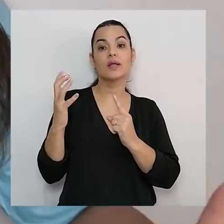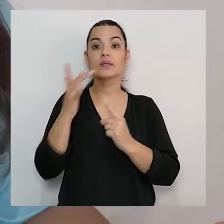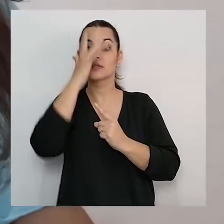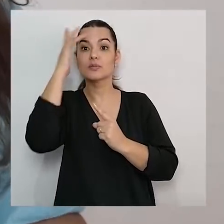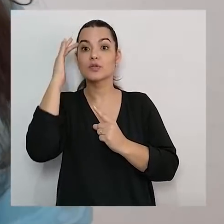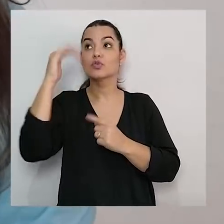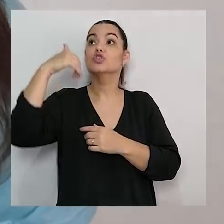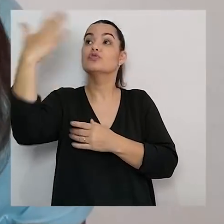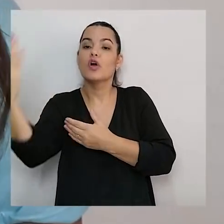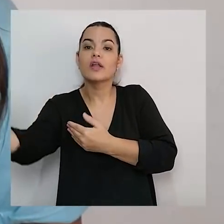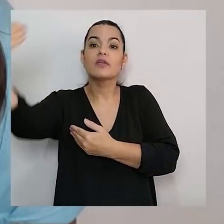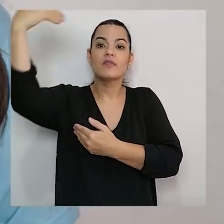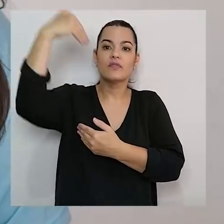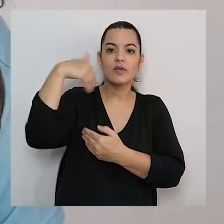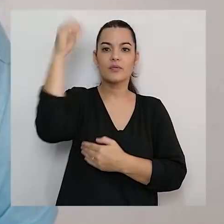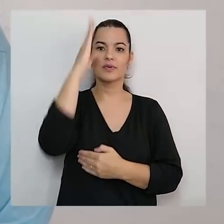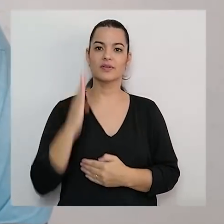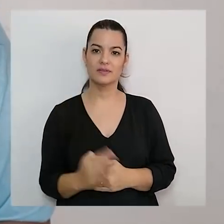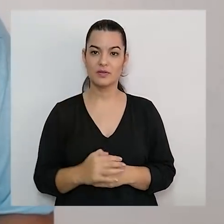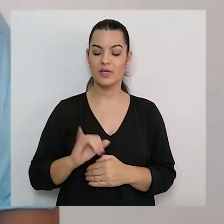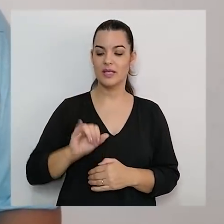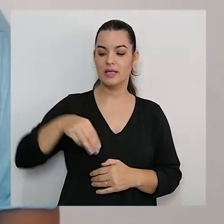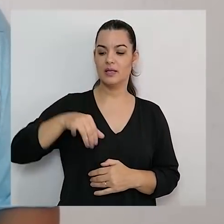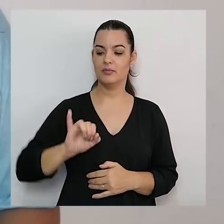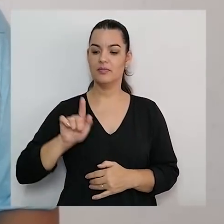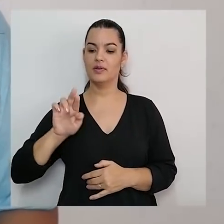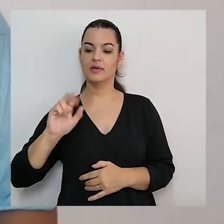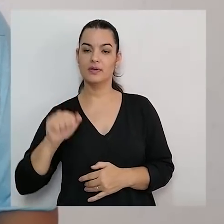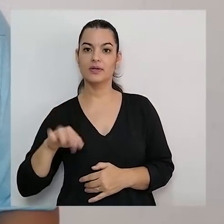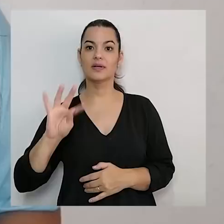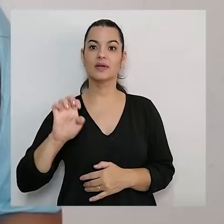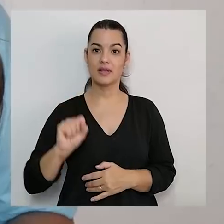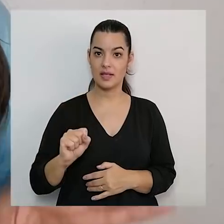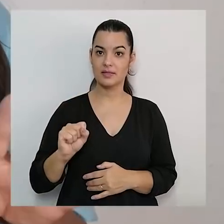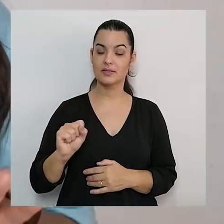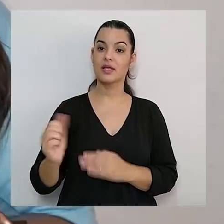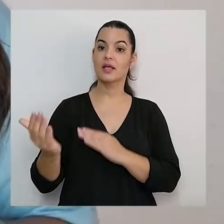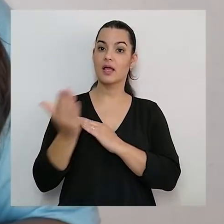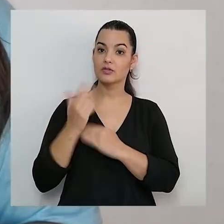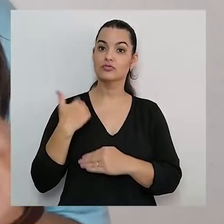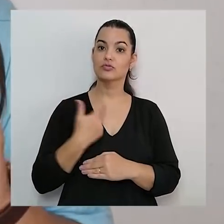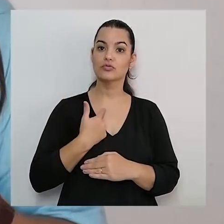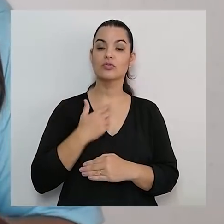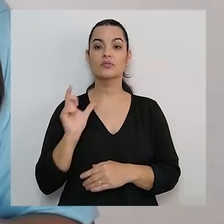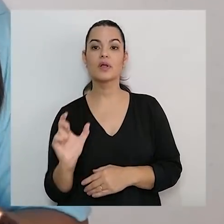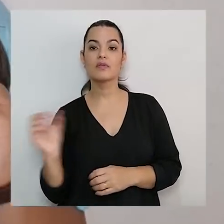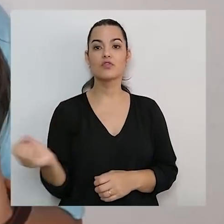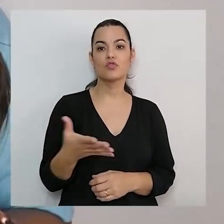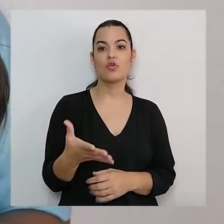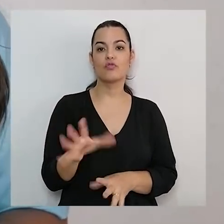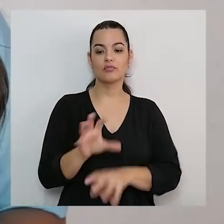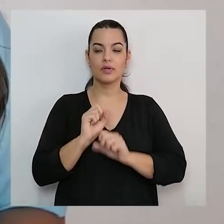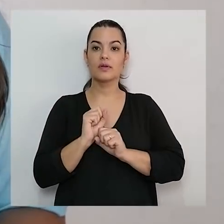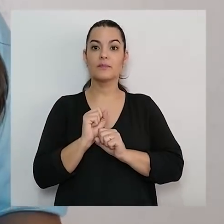nosso repertório aí, em todas as palavras que estão presentes no nosso dia a dia. Então, vocês vão anotar o tema,